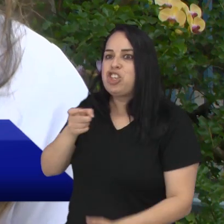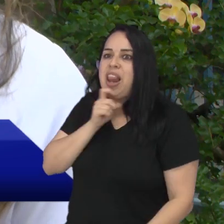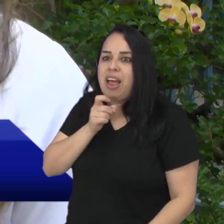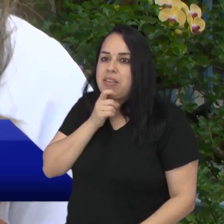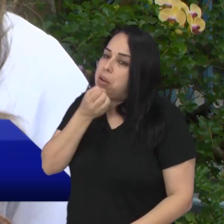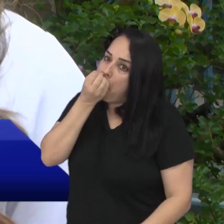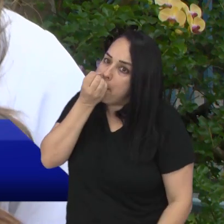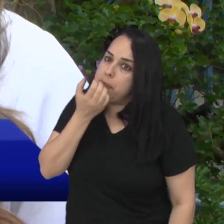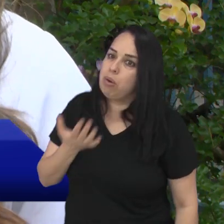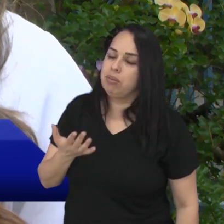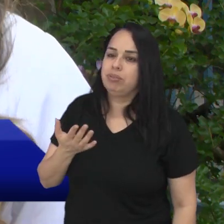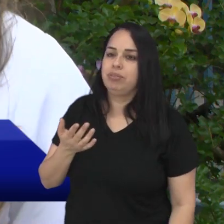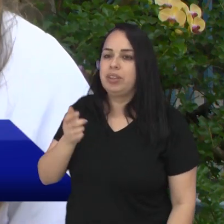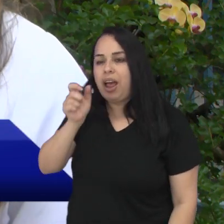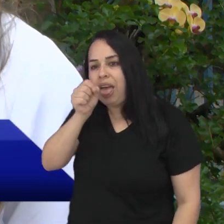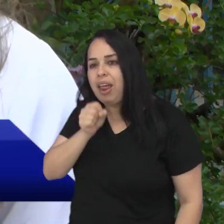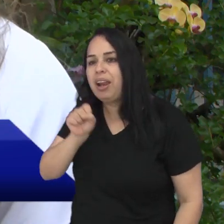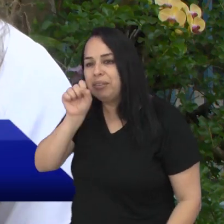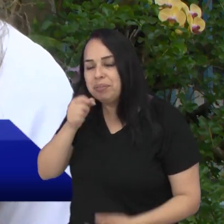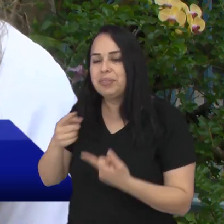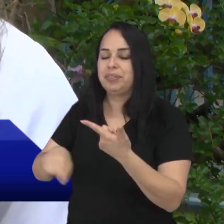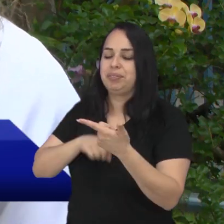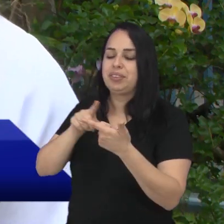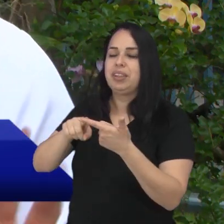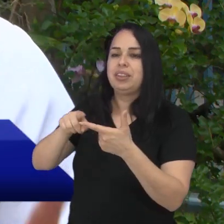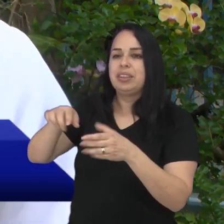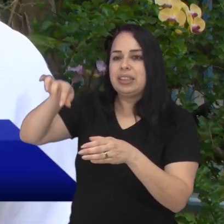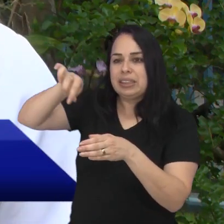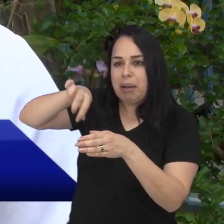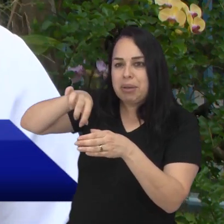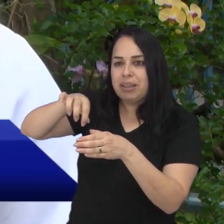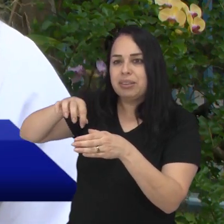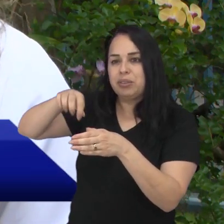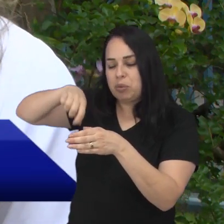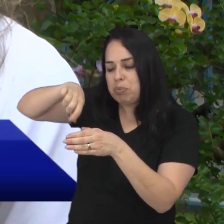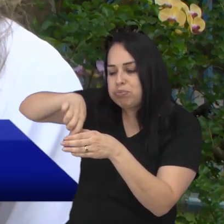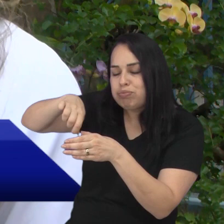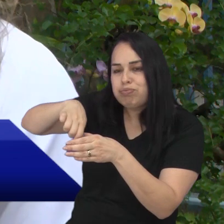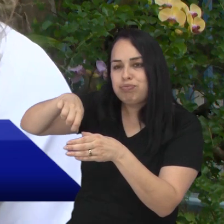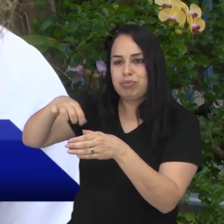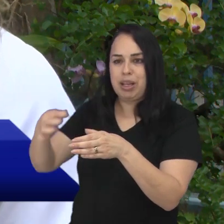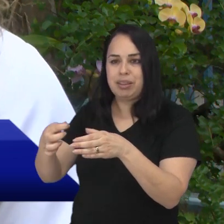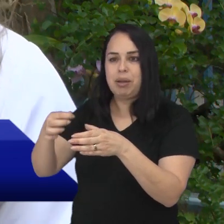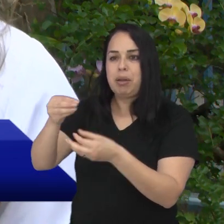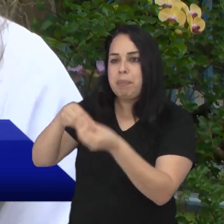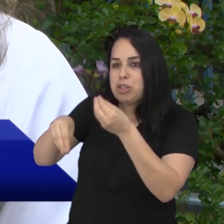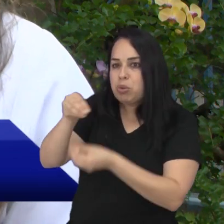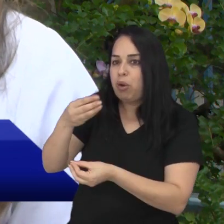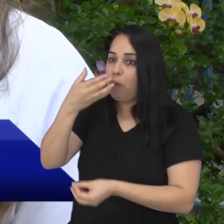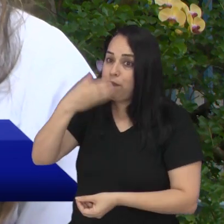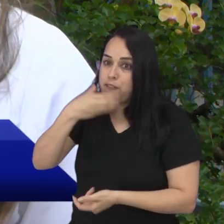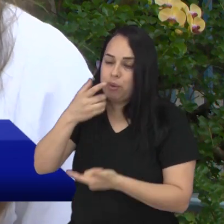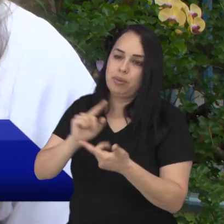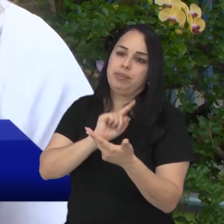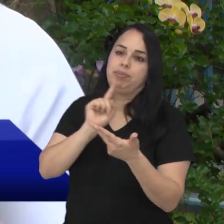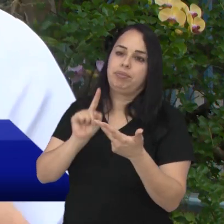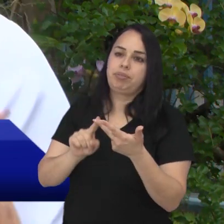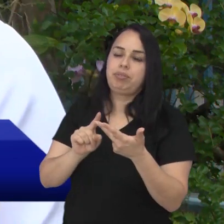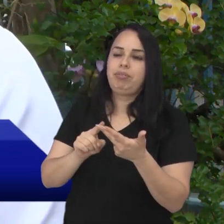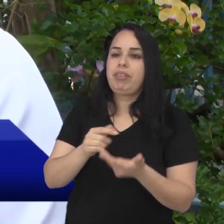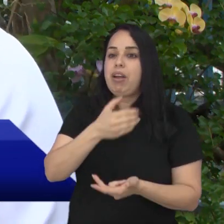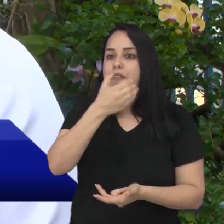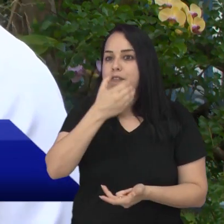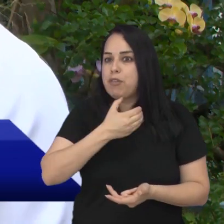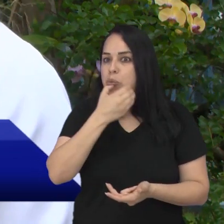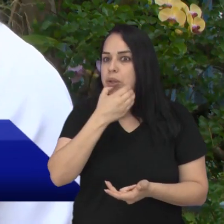super bem-vindos, né? Então a gente tem aí o iogurte com frutas, fazer um danoninho saudável, né? Um morango com o iogurte natural. A gente